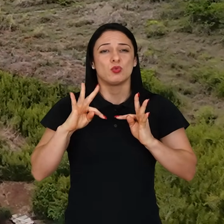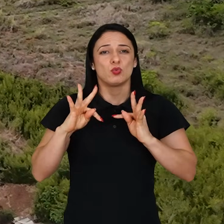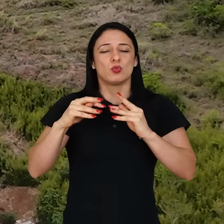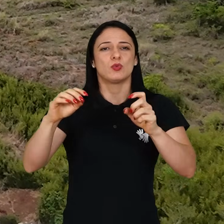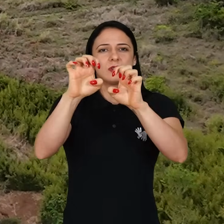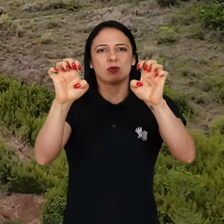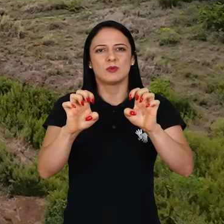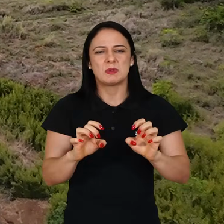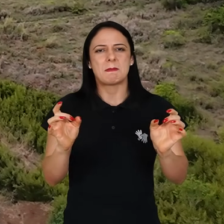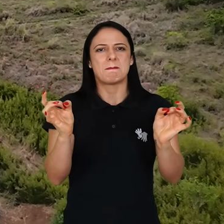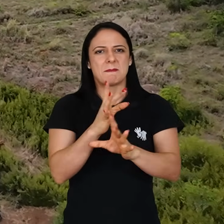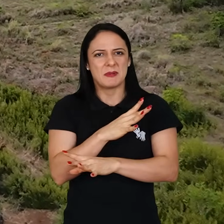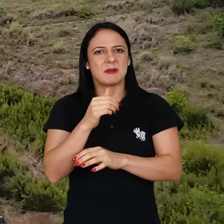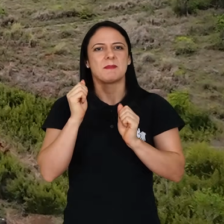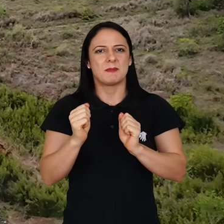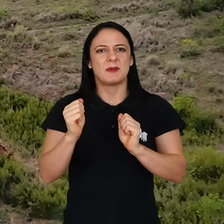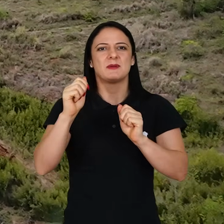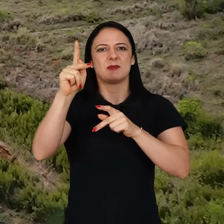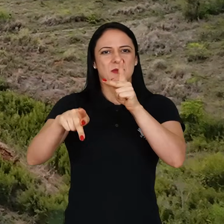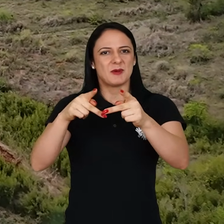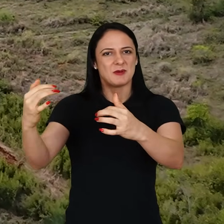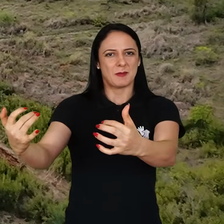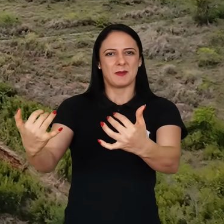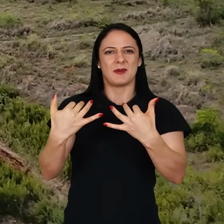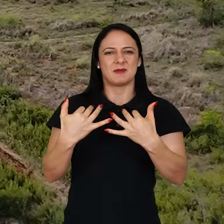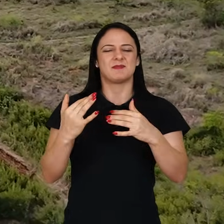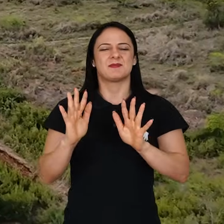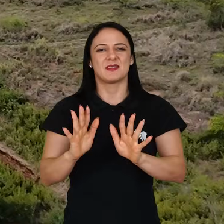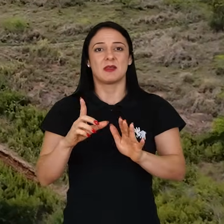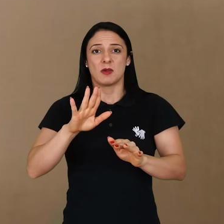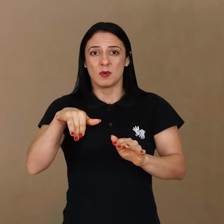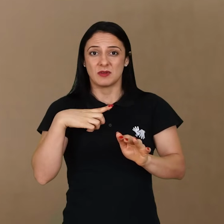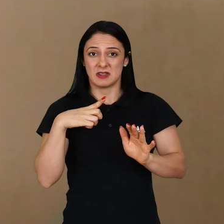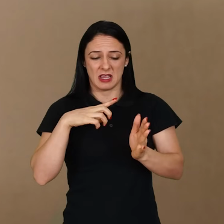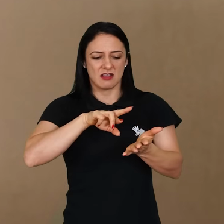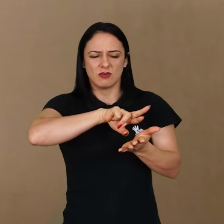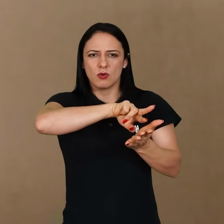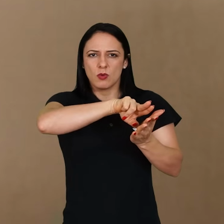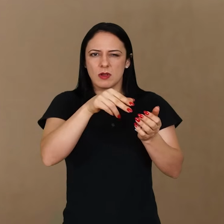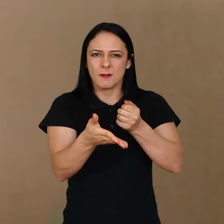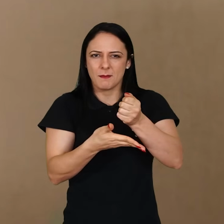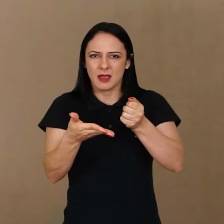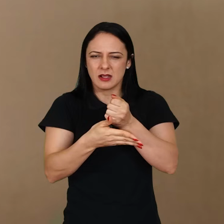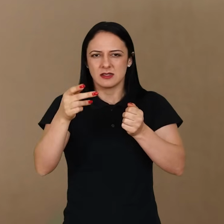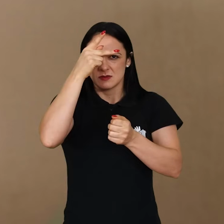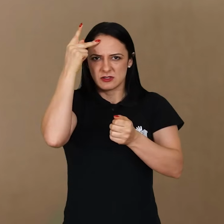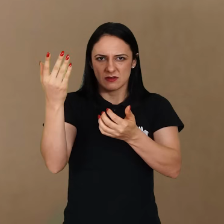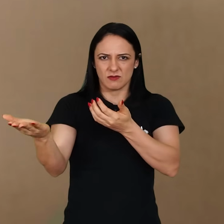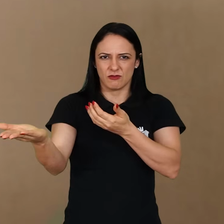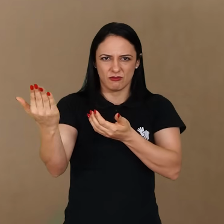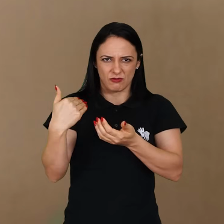toda uma estrutura pronta para receber qualquer visitante. Quando você tem esse pilar garantido e você começa a trazer as pessoas para